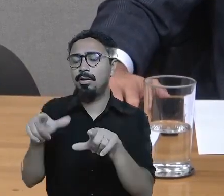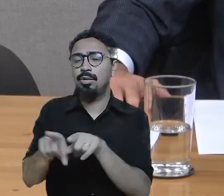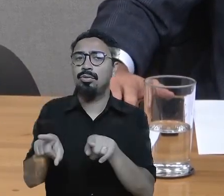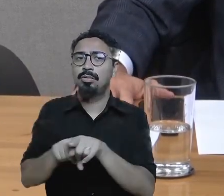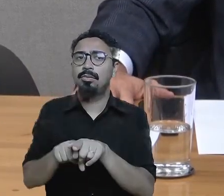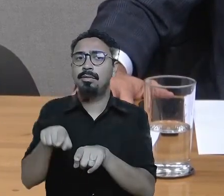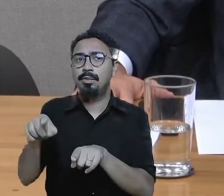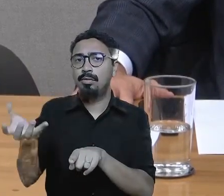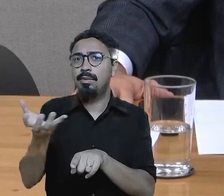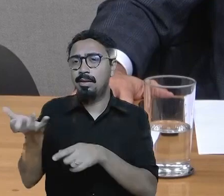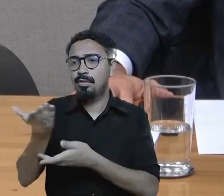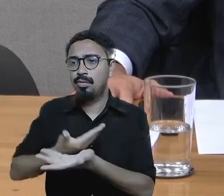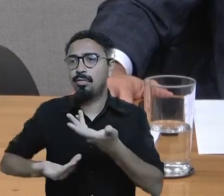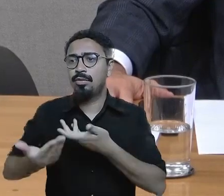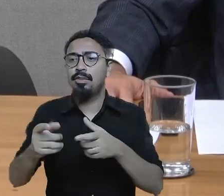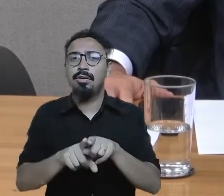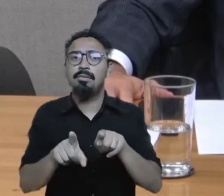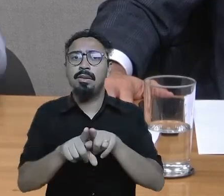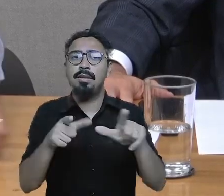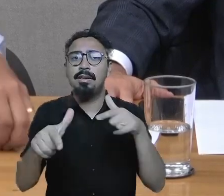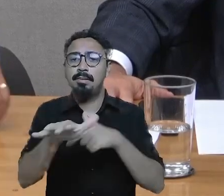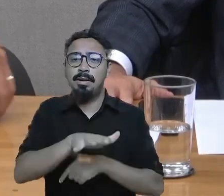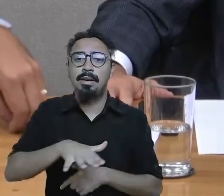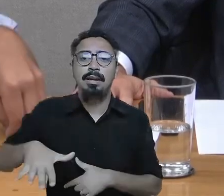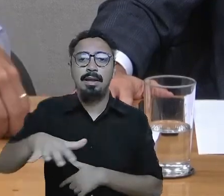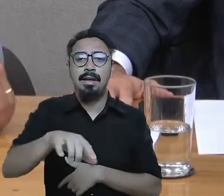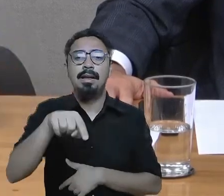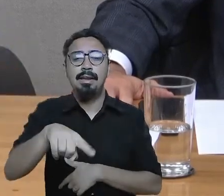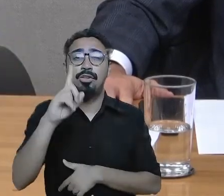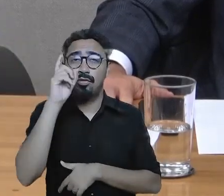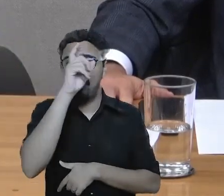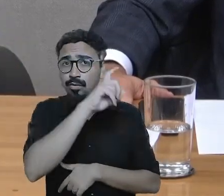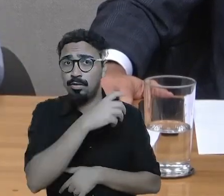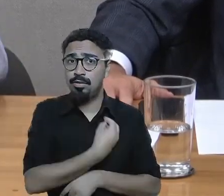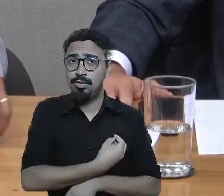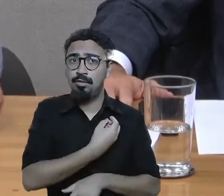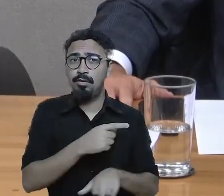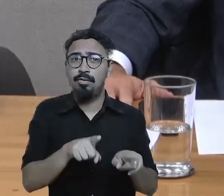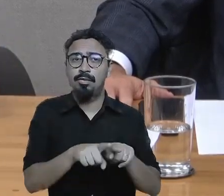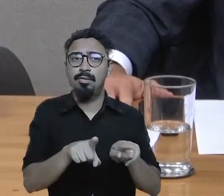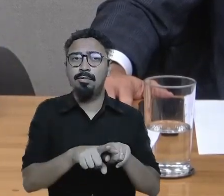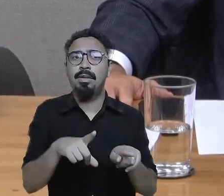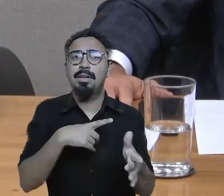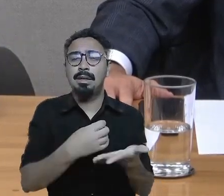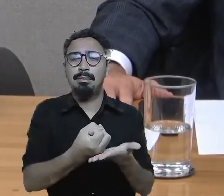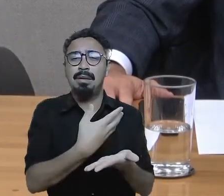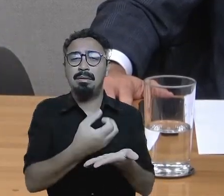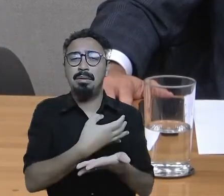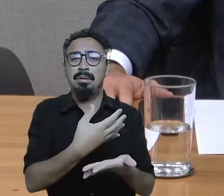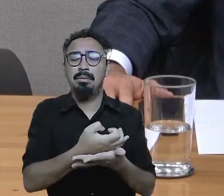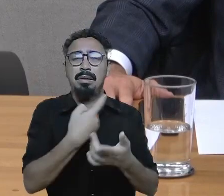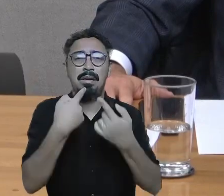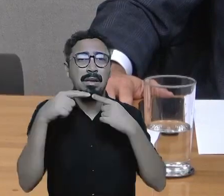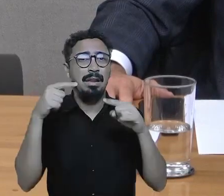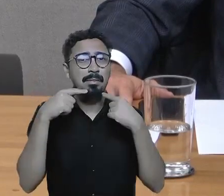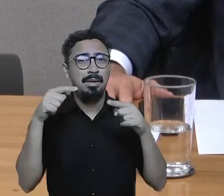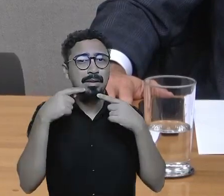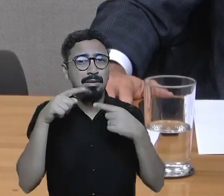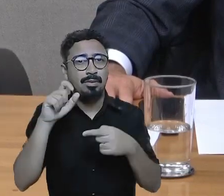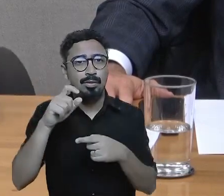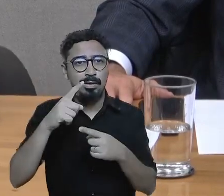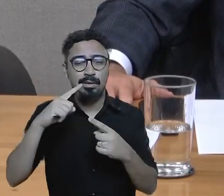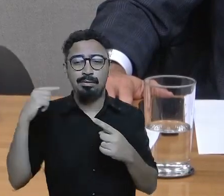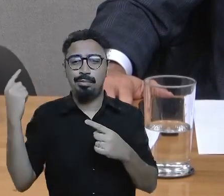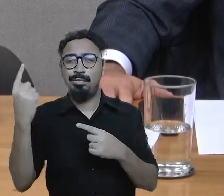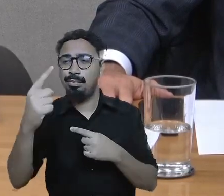que trabalha nessas áreas né as dificuldades que eles têm porque a gente recebe muita muita reclamação das longas rotas para chegar no